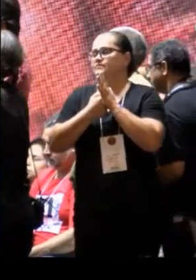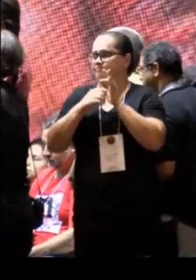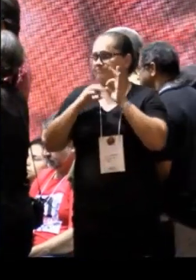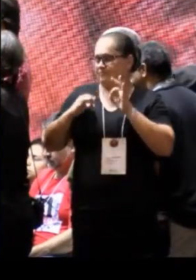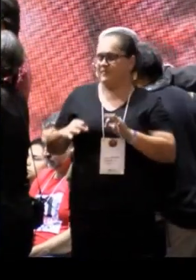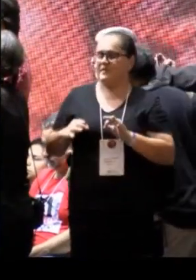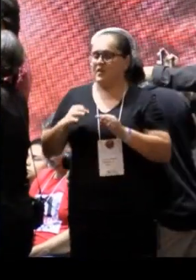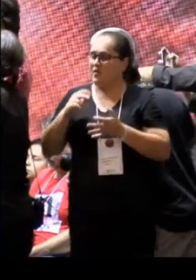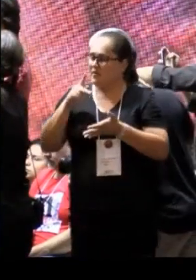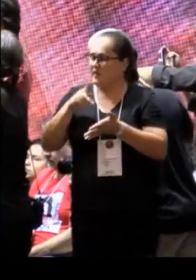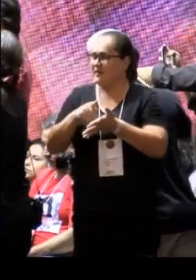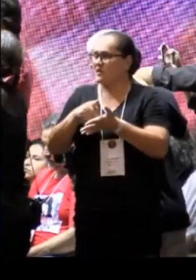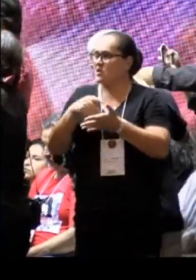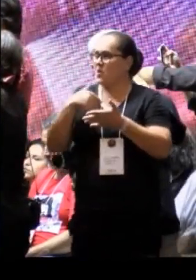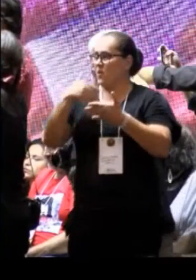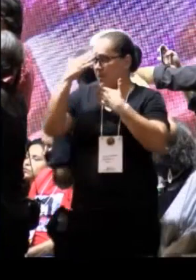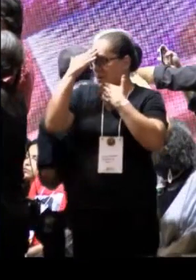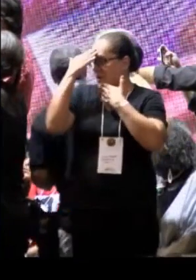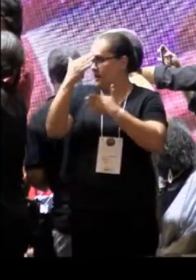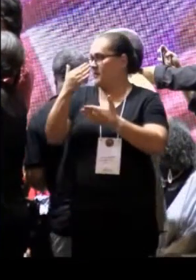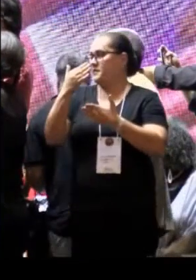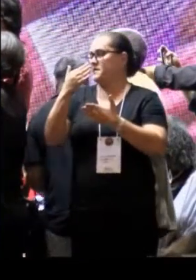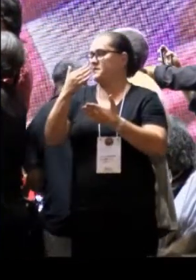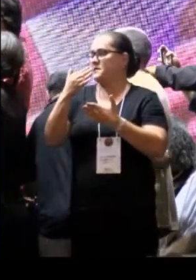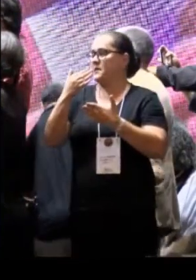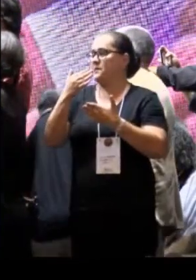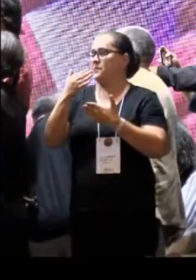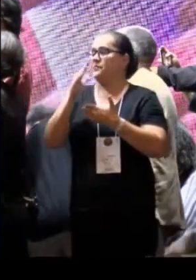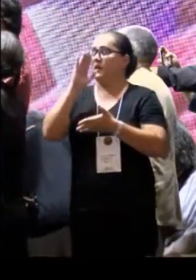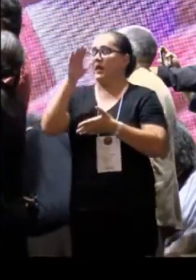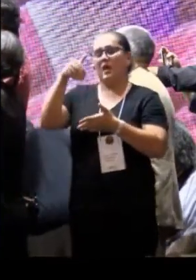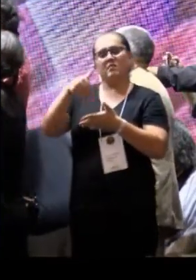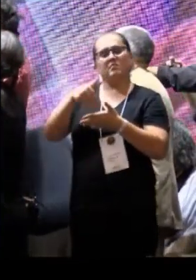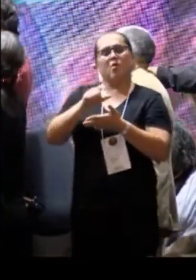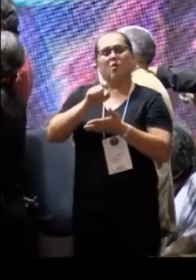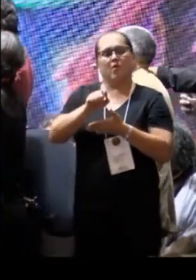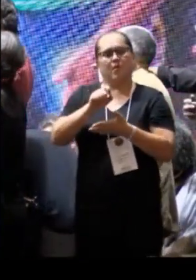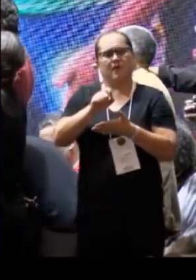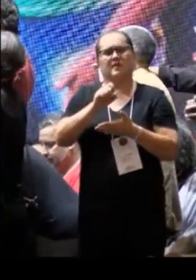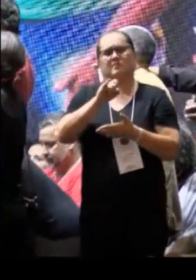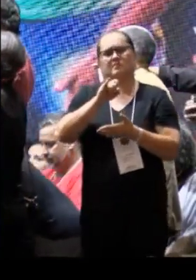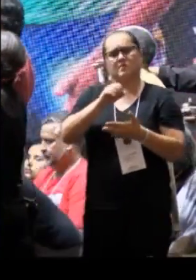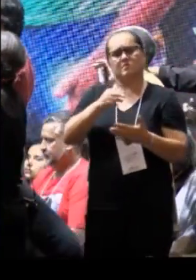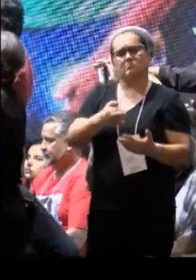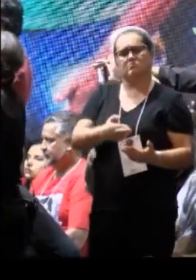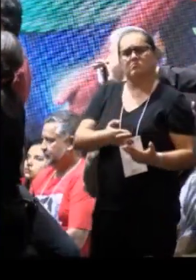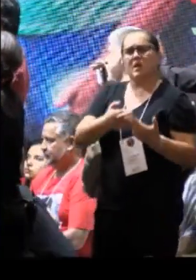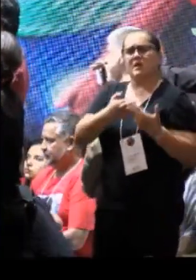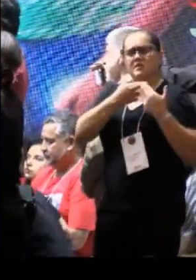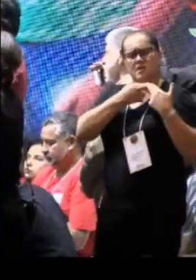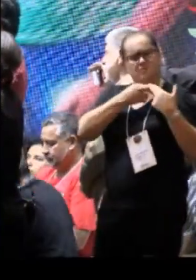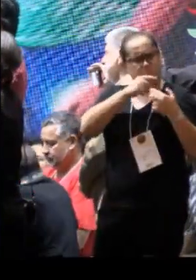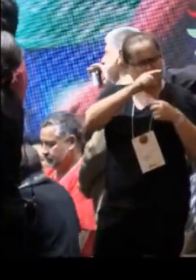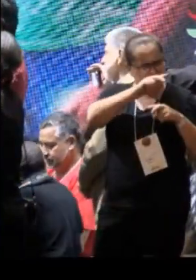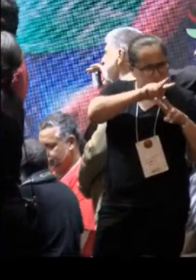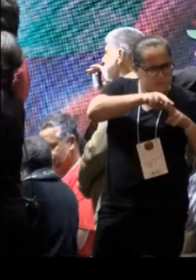Sinceramente, eu quero agradecer até aqueles que foram responsáveis pela minha